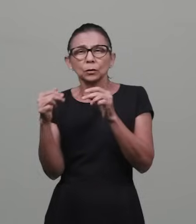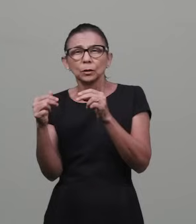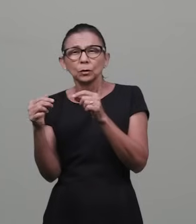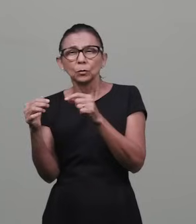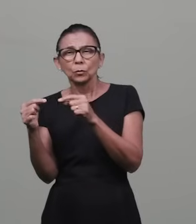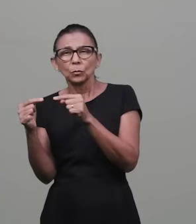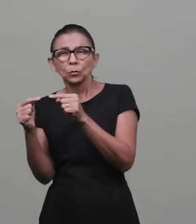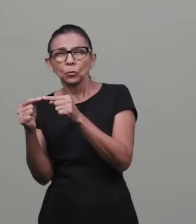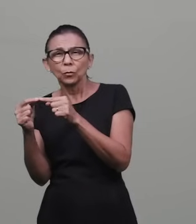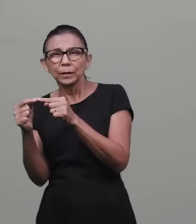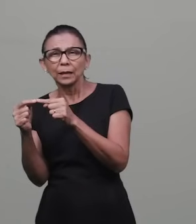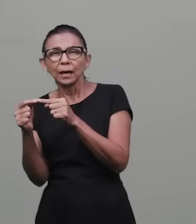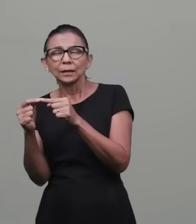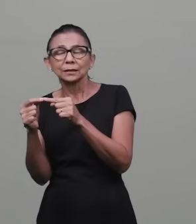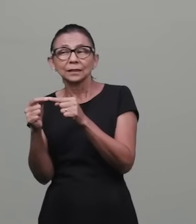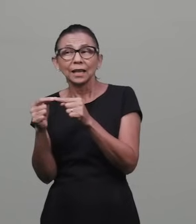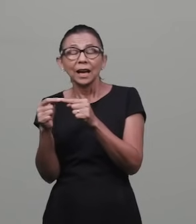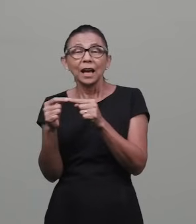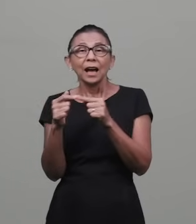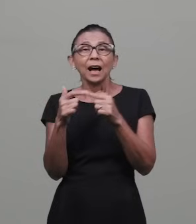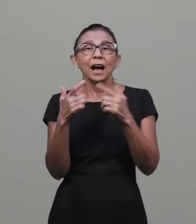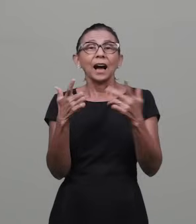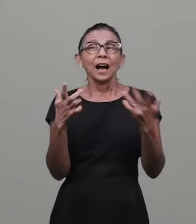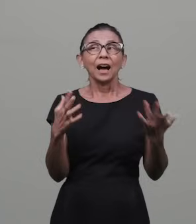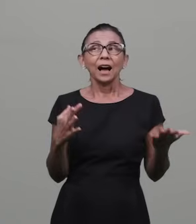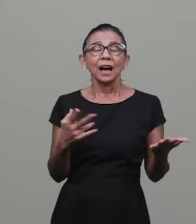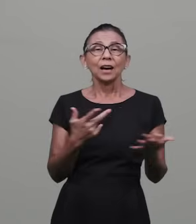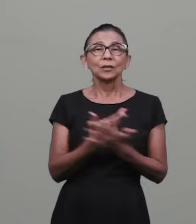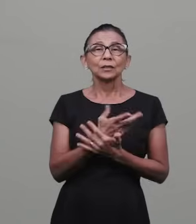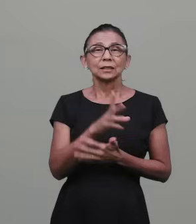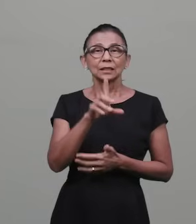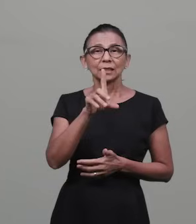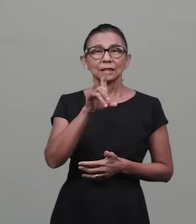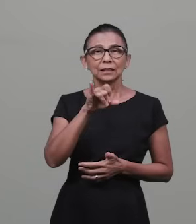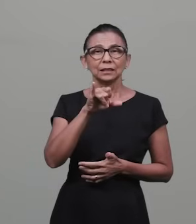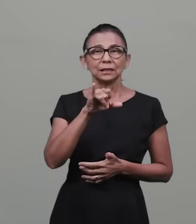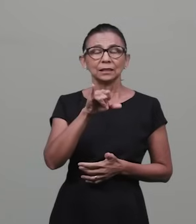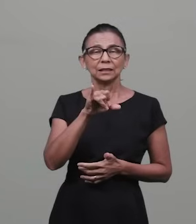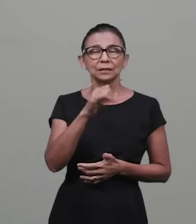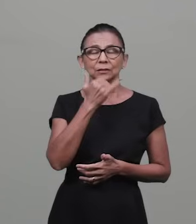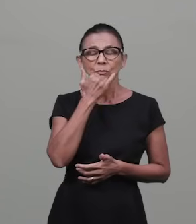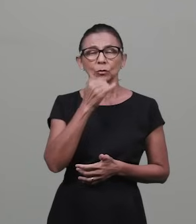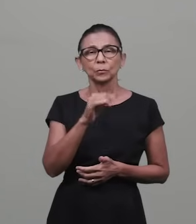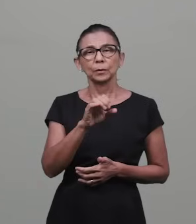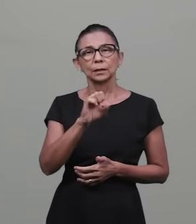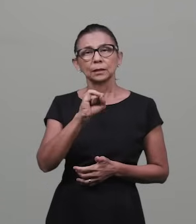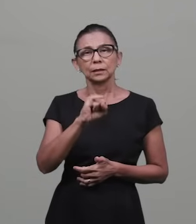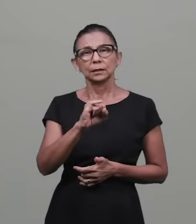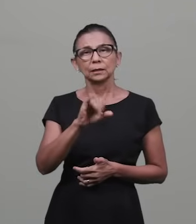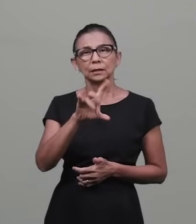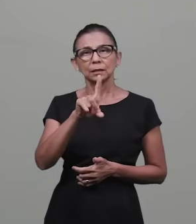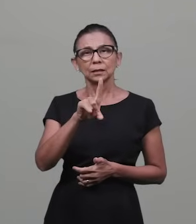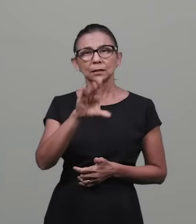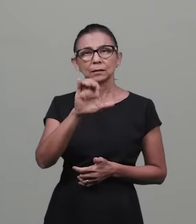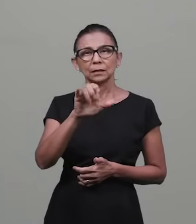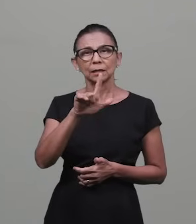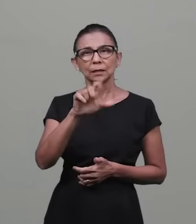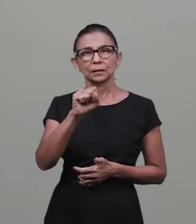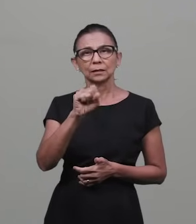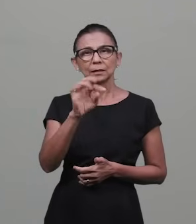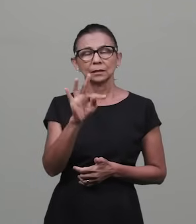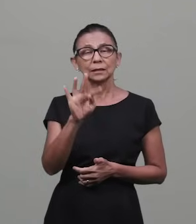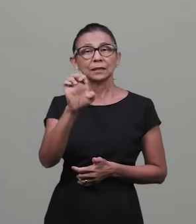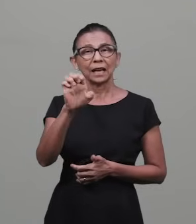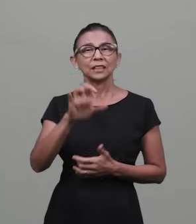casar, apareceu a Idelete, né? Por isso, a Idelete foi uma esposa que foi muito importante para o Calvino. O Calvino era